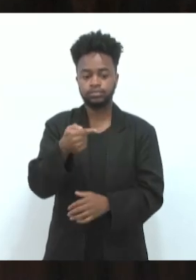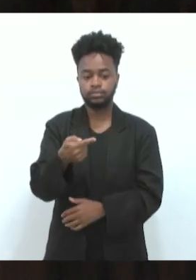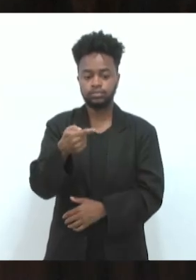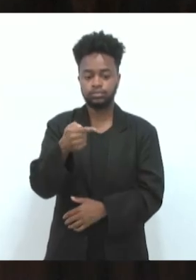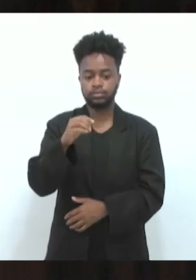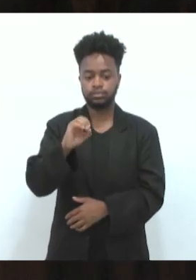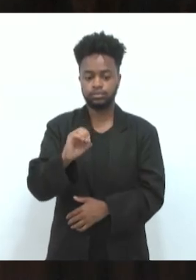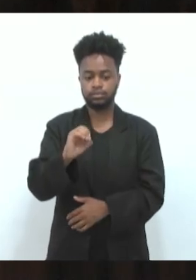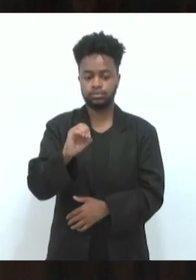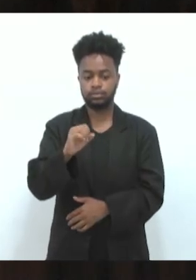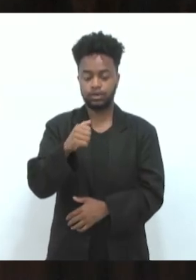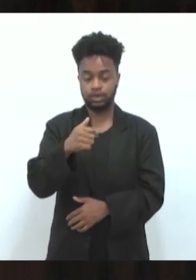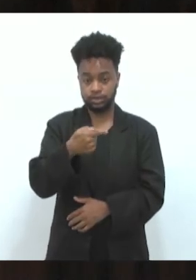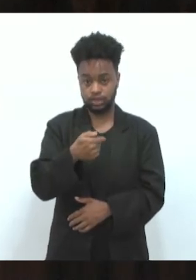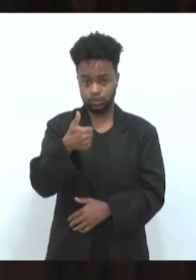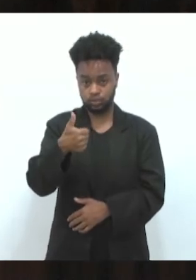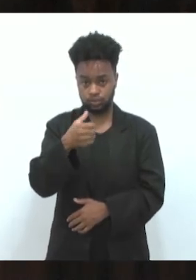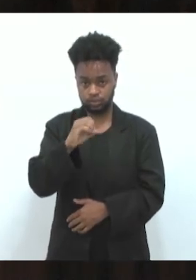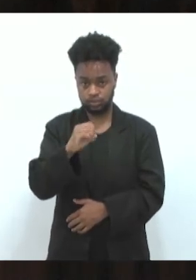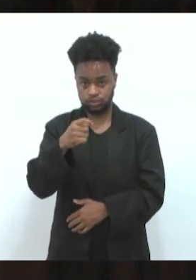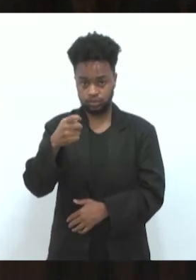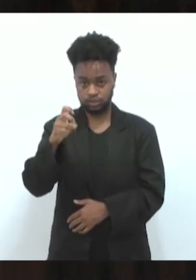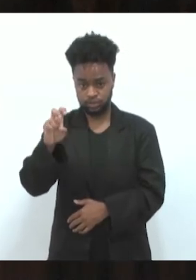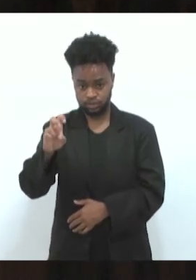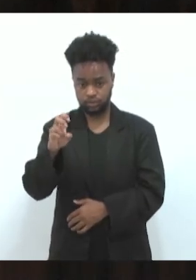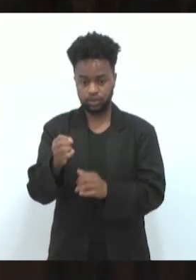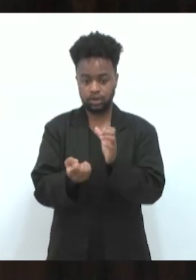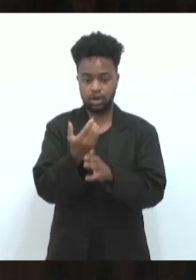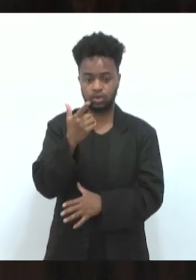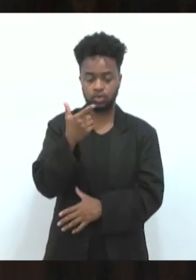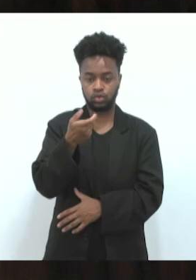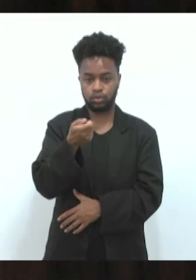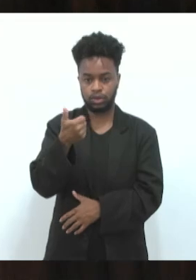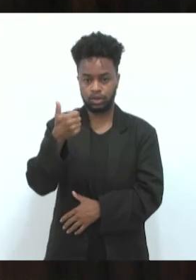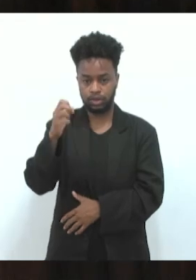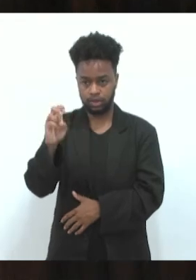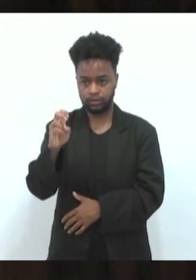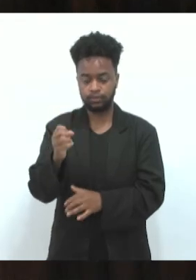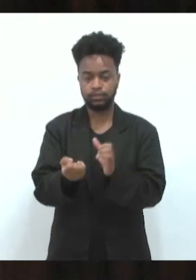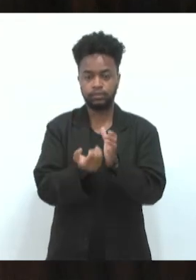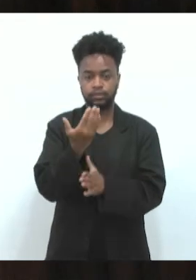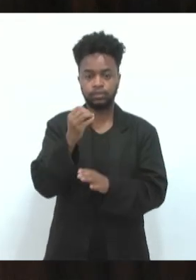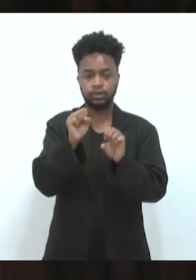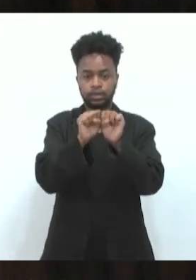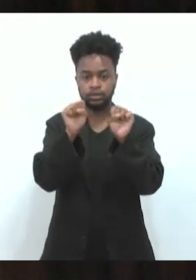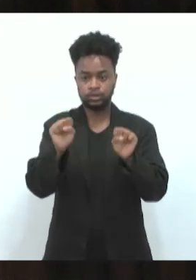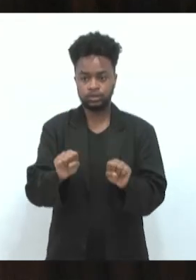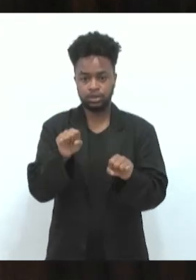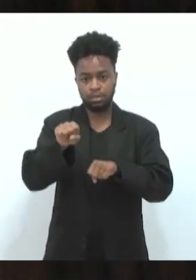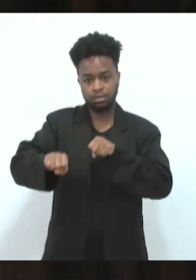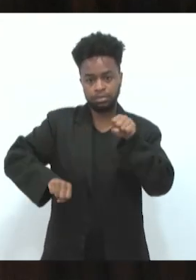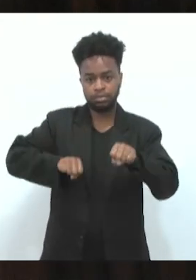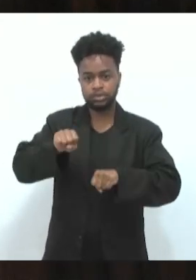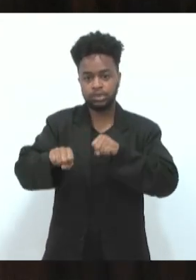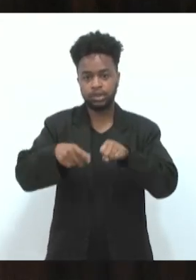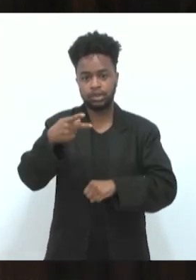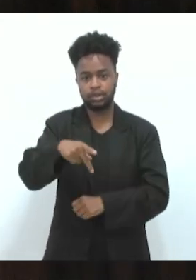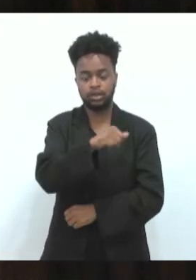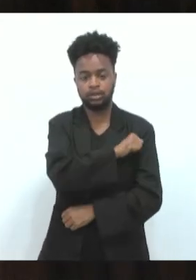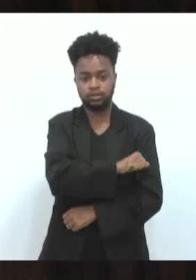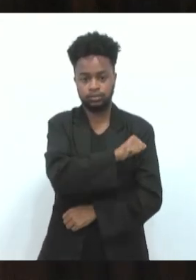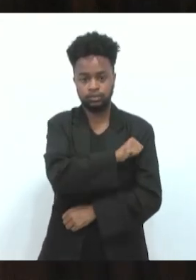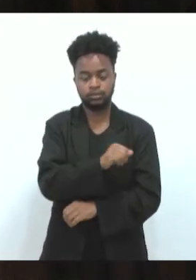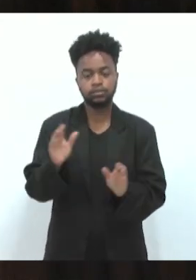7.105, de 16 de novembro de 2015. Fica criado o sistema cicloviário no estado do Rio de Janeiro